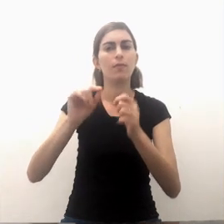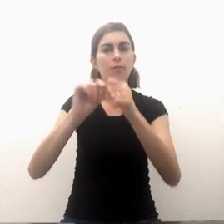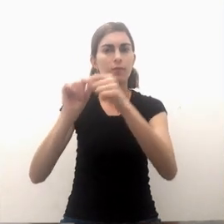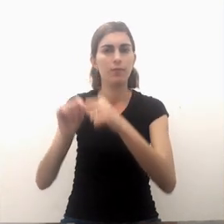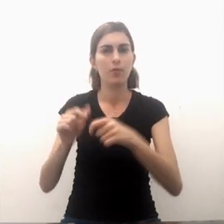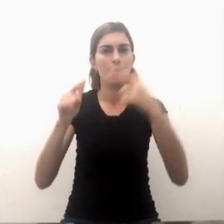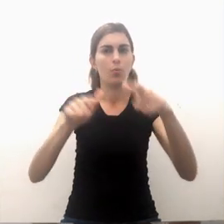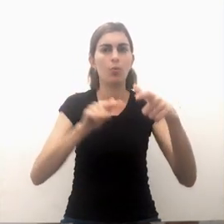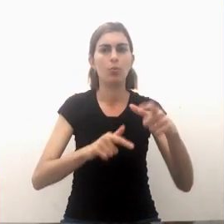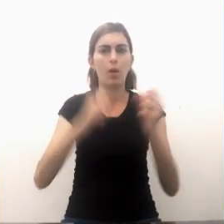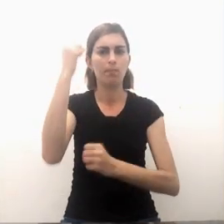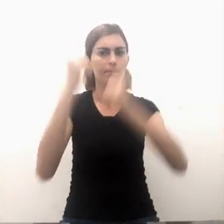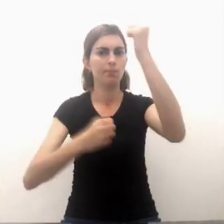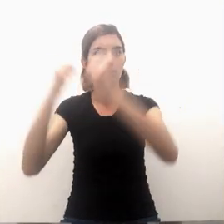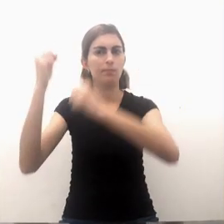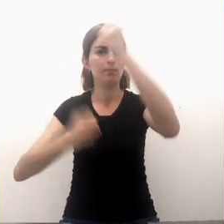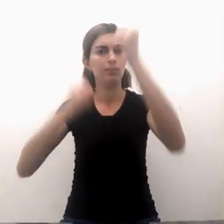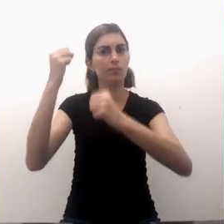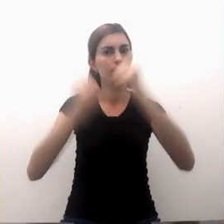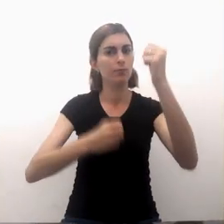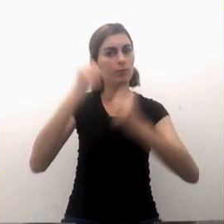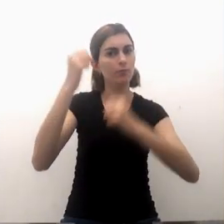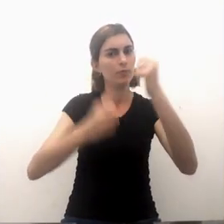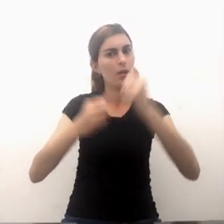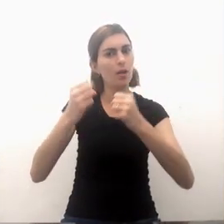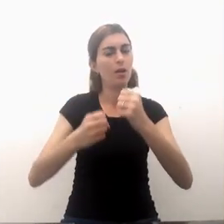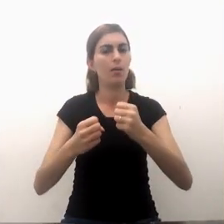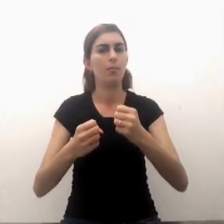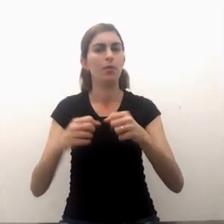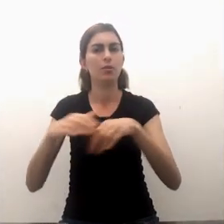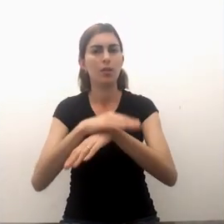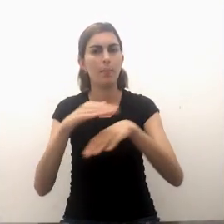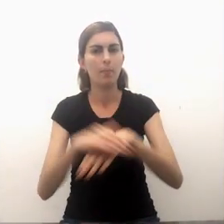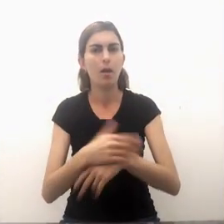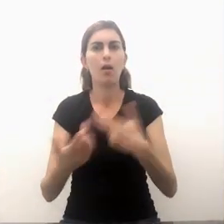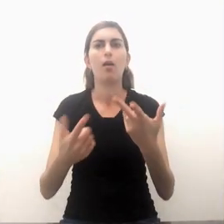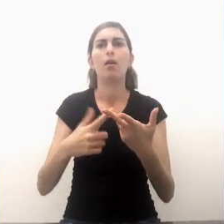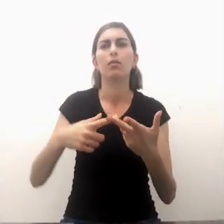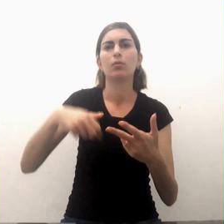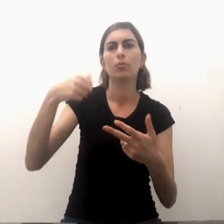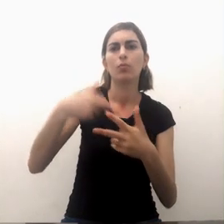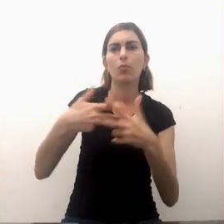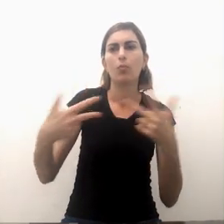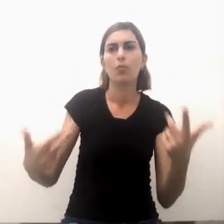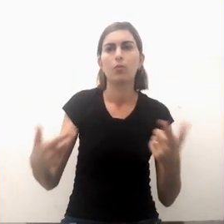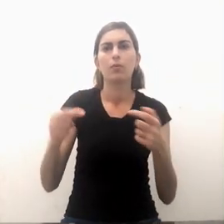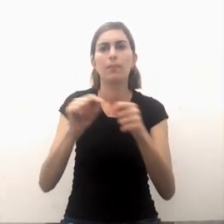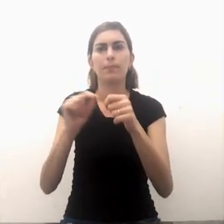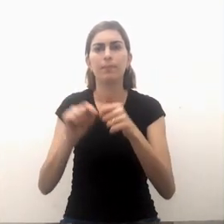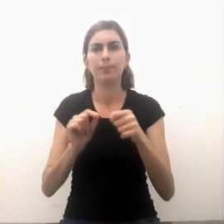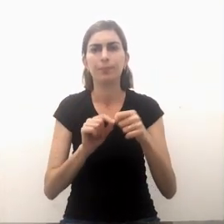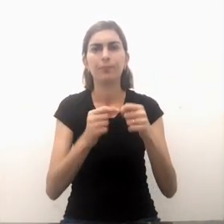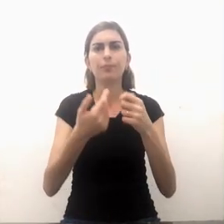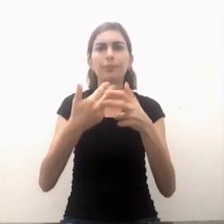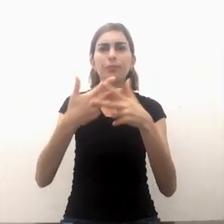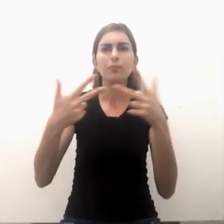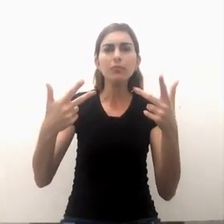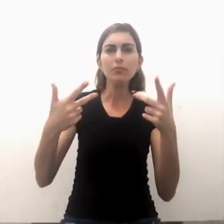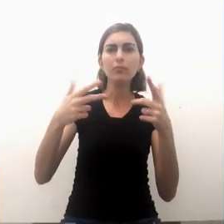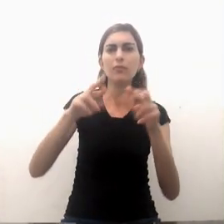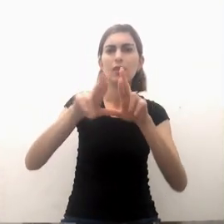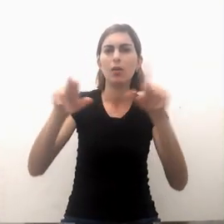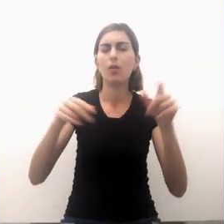abrigar ambientes de produção. Então, eram fábricas que produziam sapatos, eram fábricas que produziam insumos